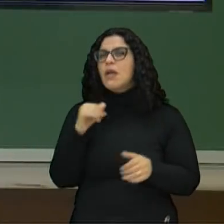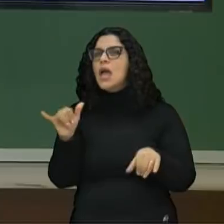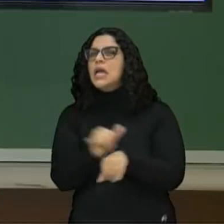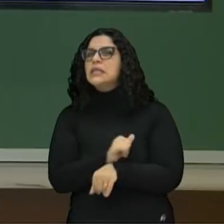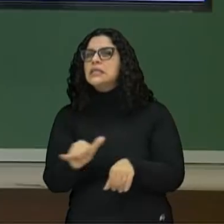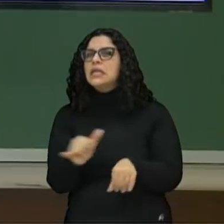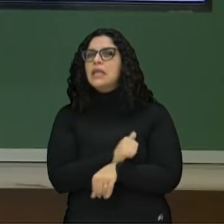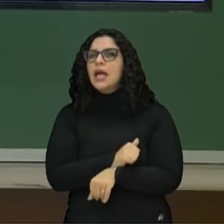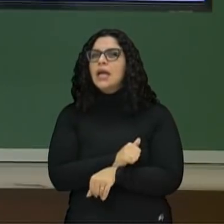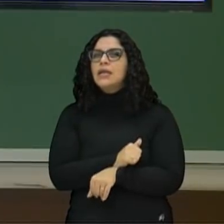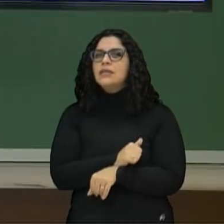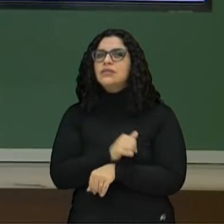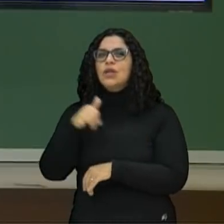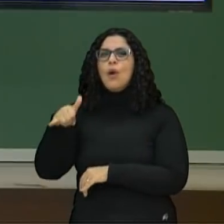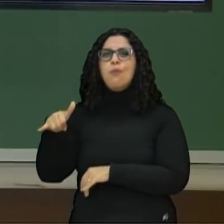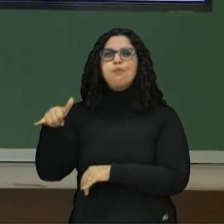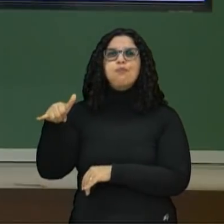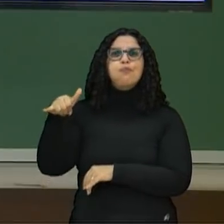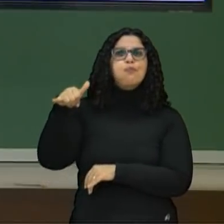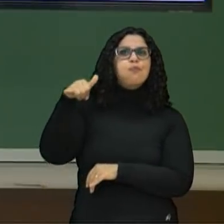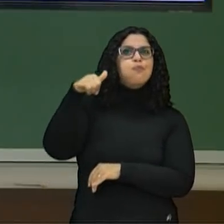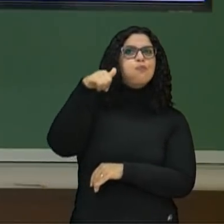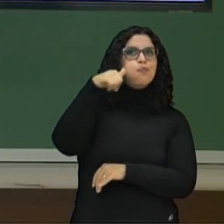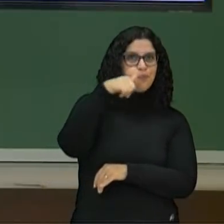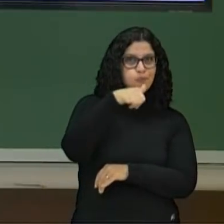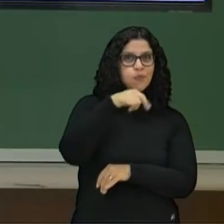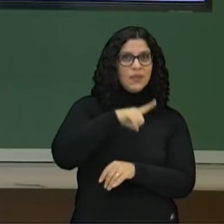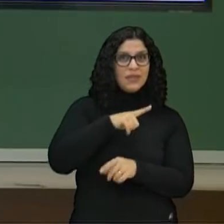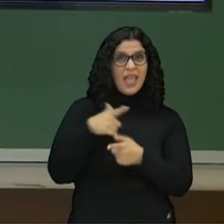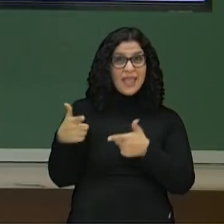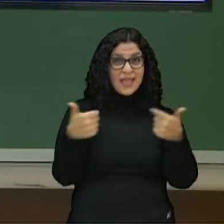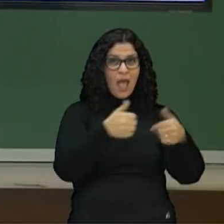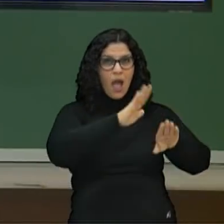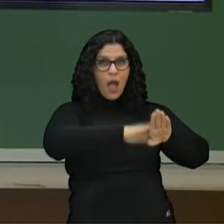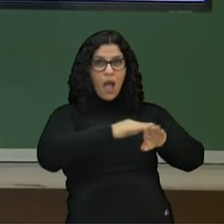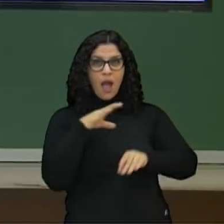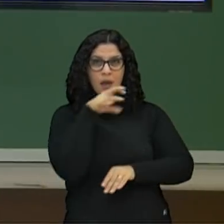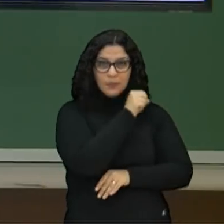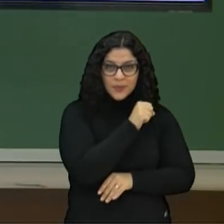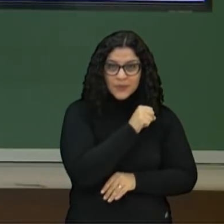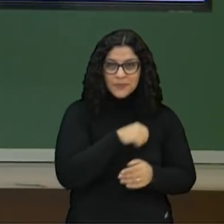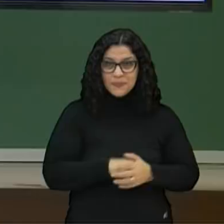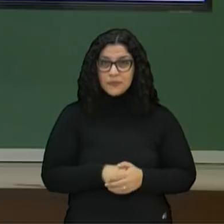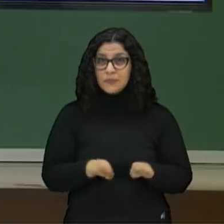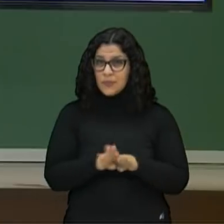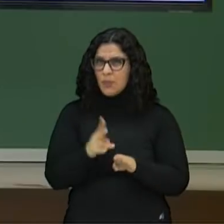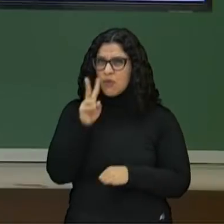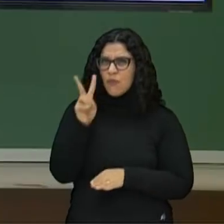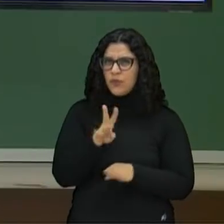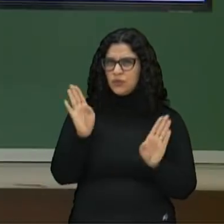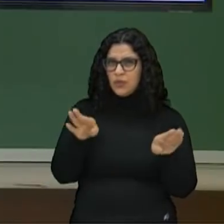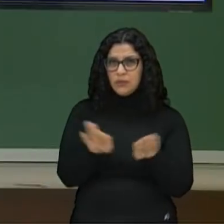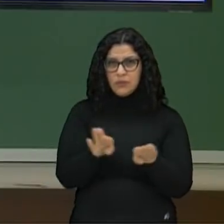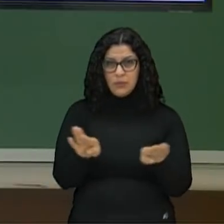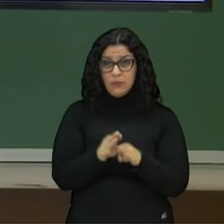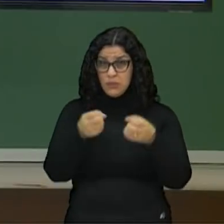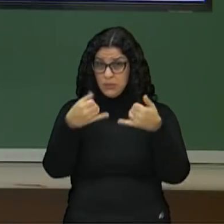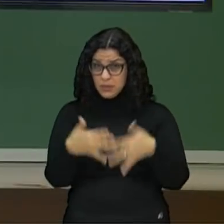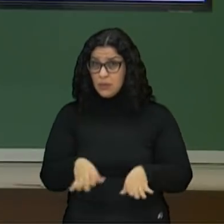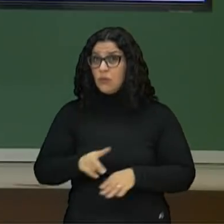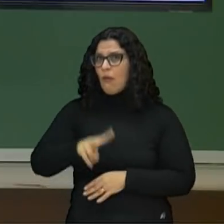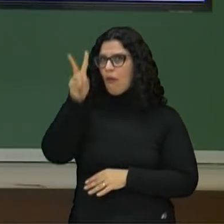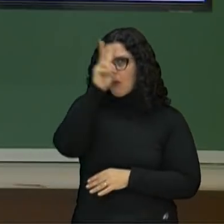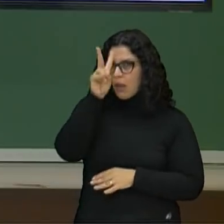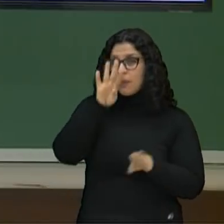da Blitzkrieg. Traduzindo, mais ou menos, guerra relâmpago. Calma que a gente já fala disso. Primeiro,